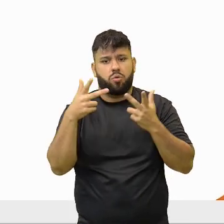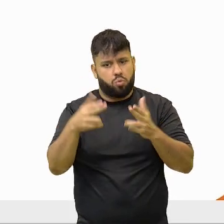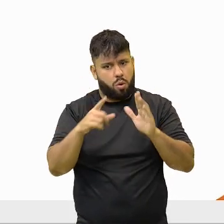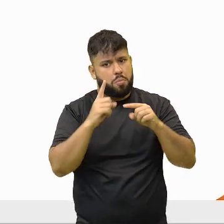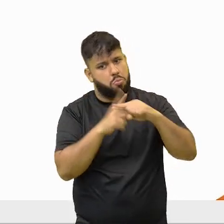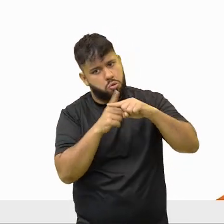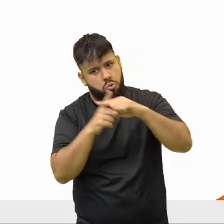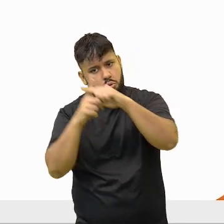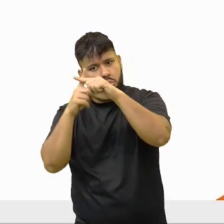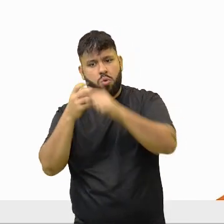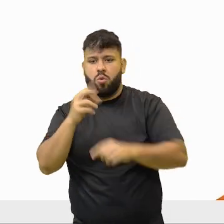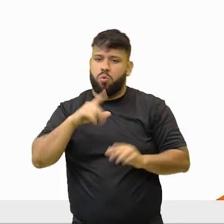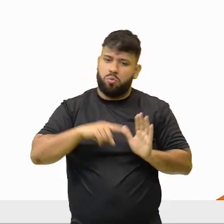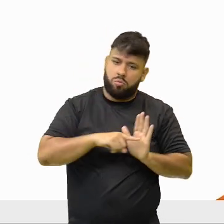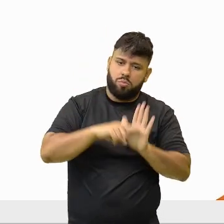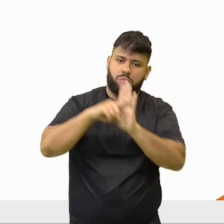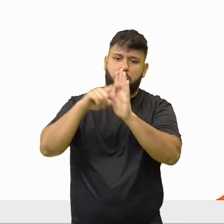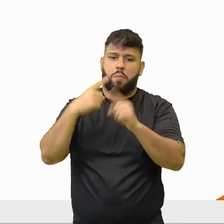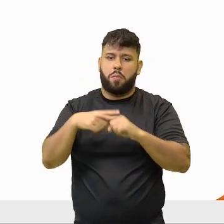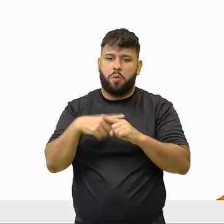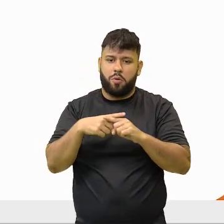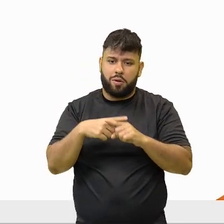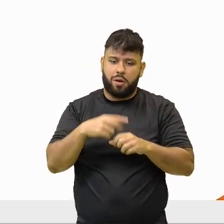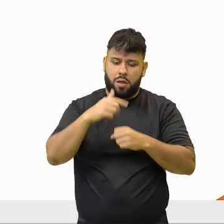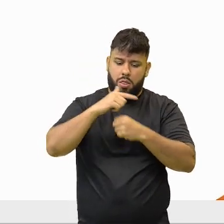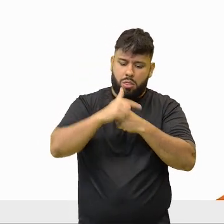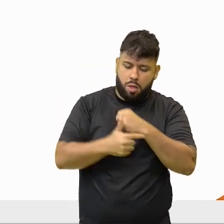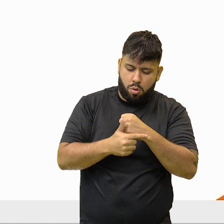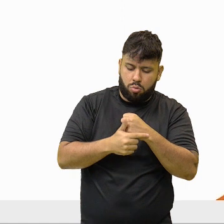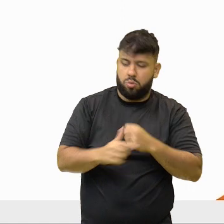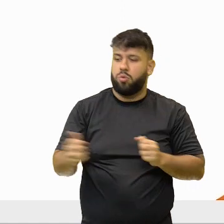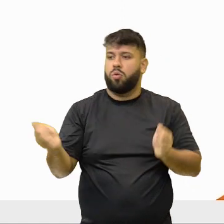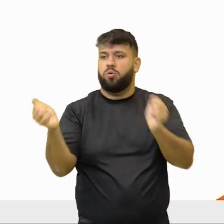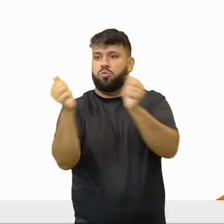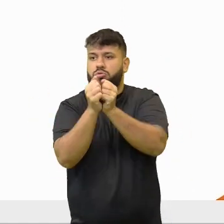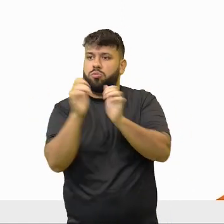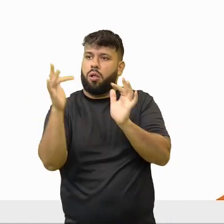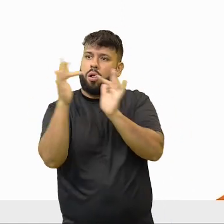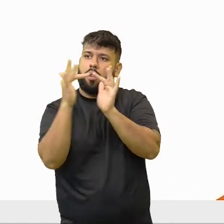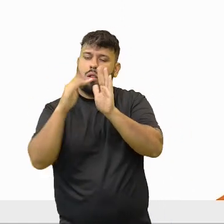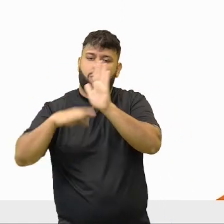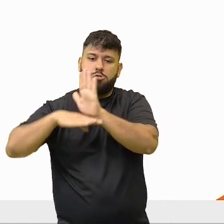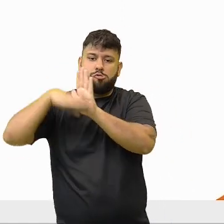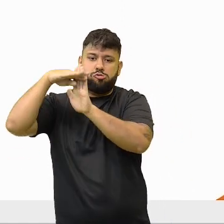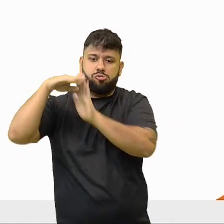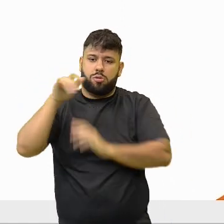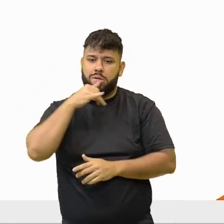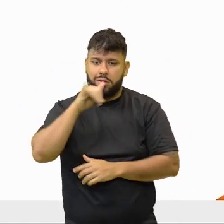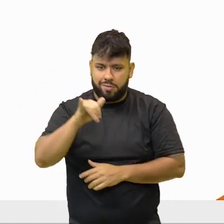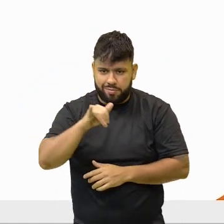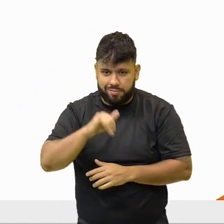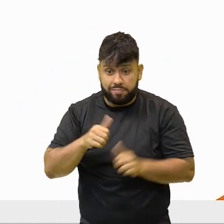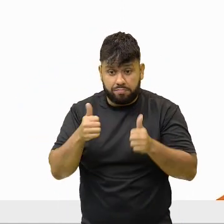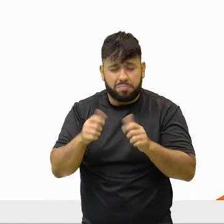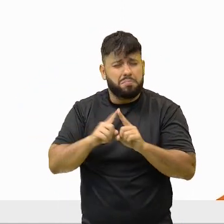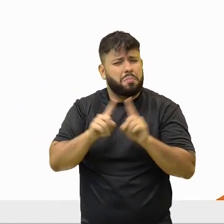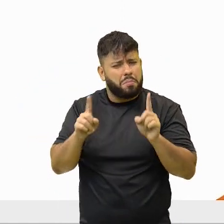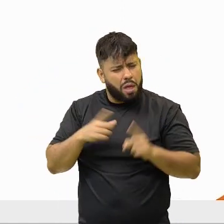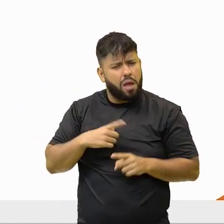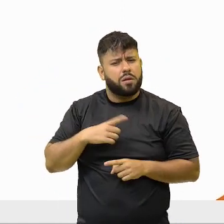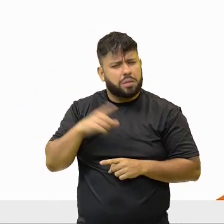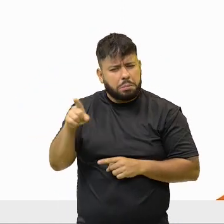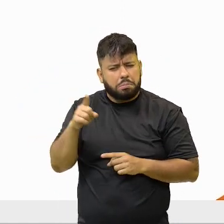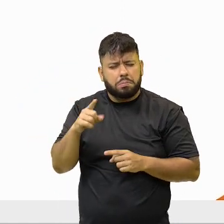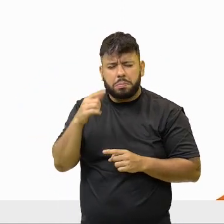está colocando em contato corpos neutros com o objeto carregado. Não esqueça isso. Só que tem um detalhe. Qual o detalhe? Como o sistema